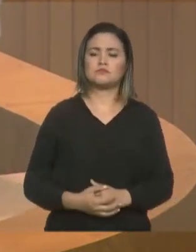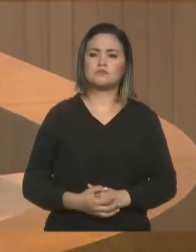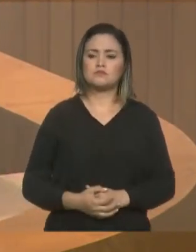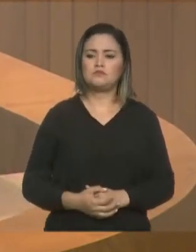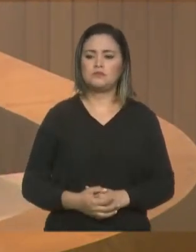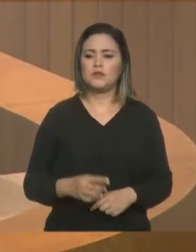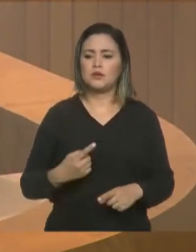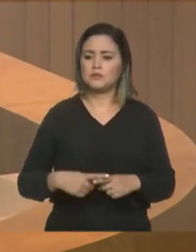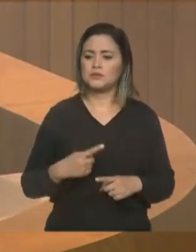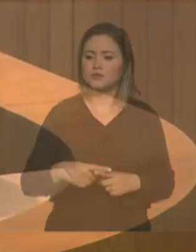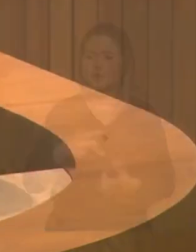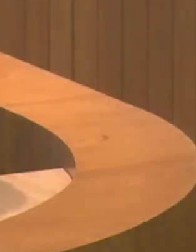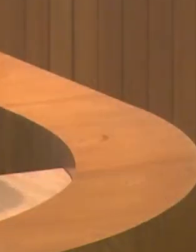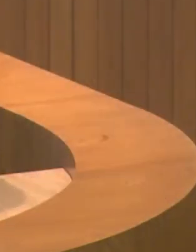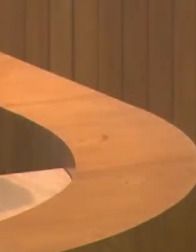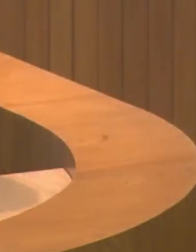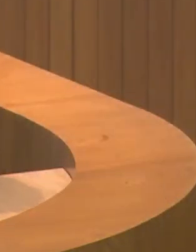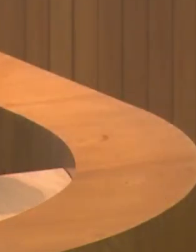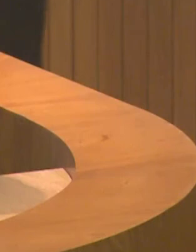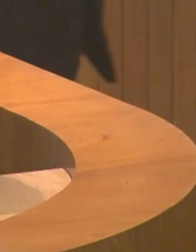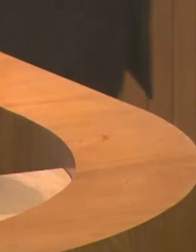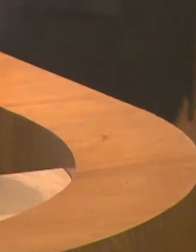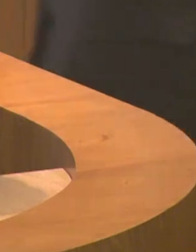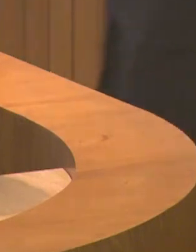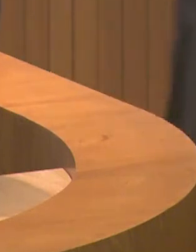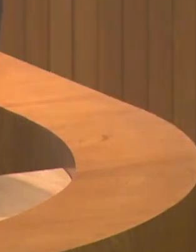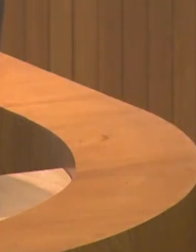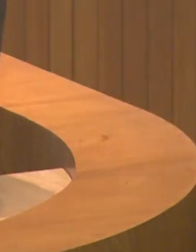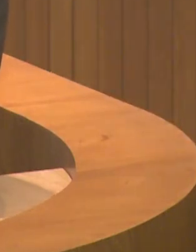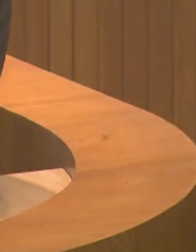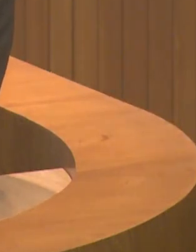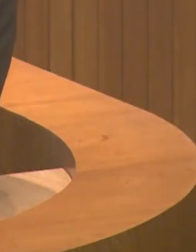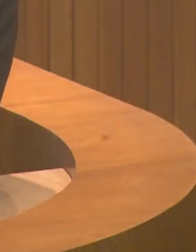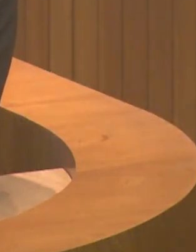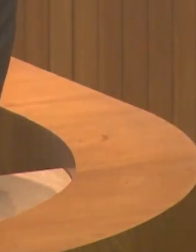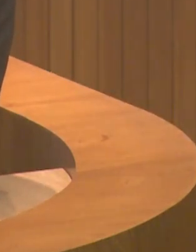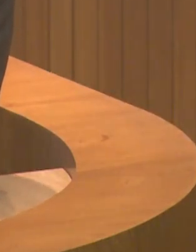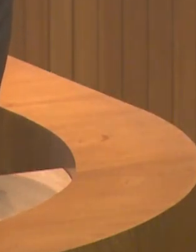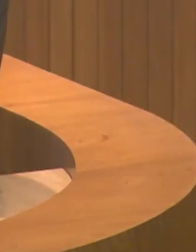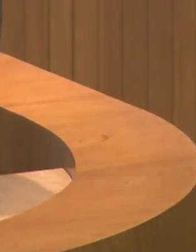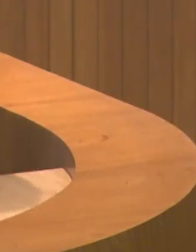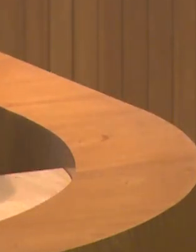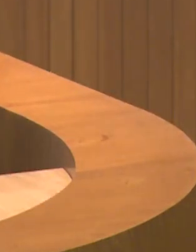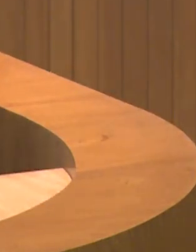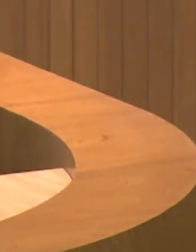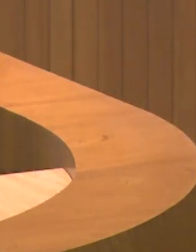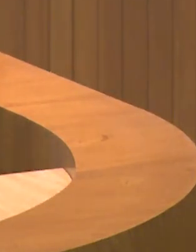para que realmente essa comissão seja formada com uma certa urgência, presidente. Muito obrigado.